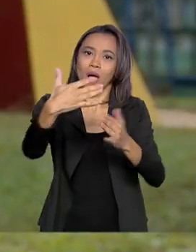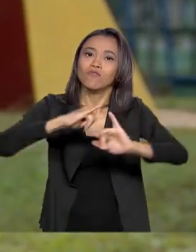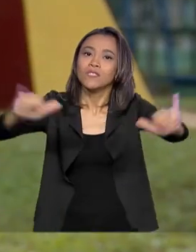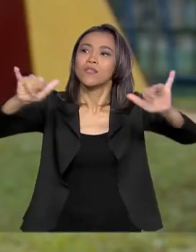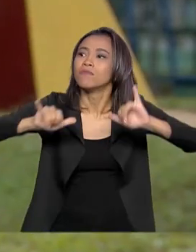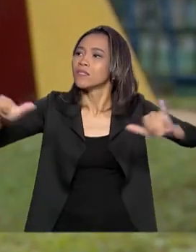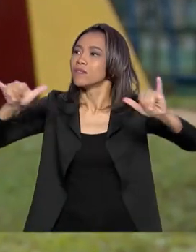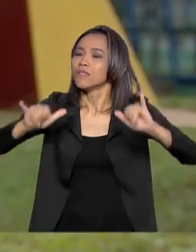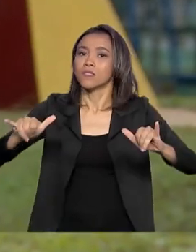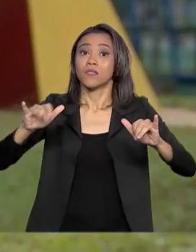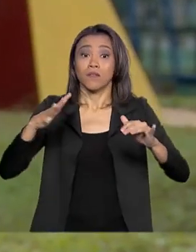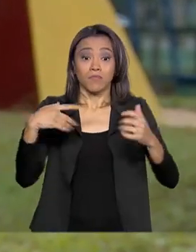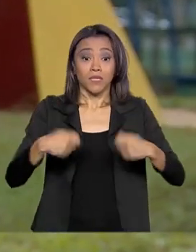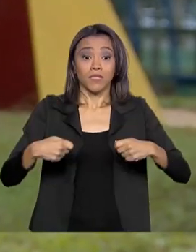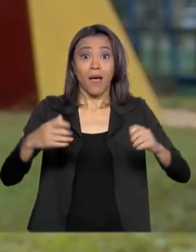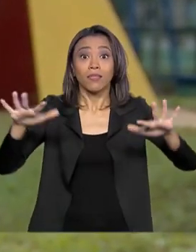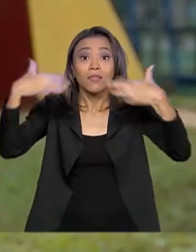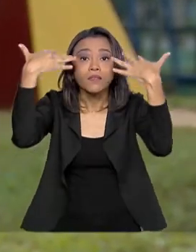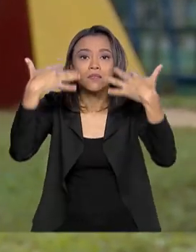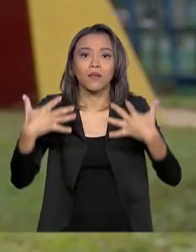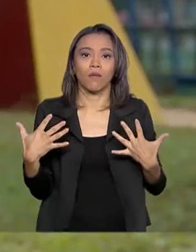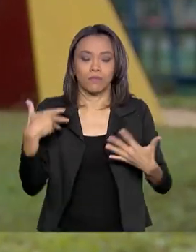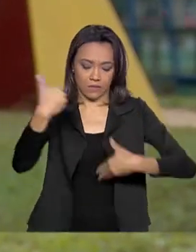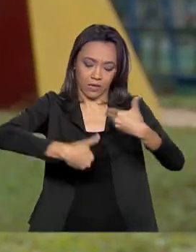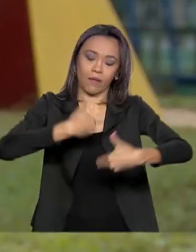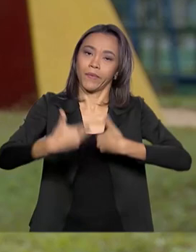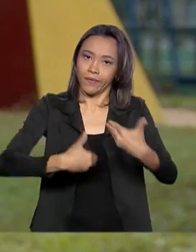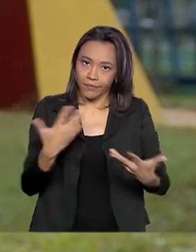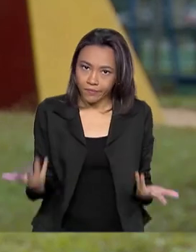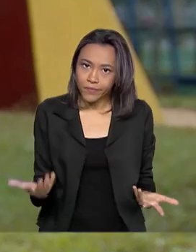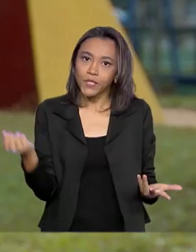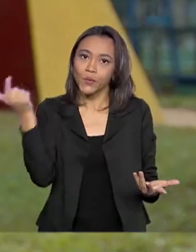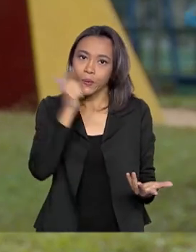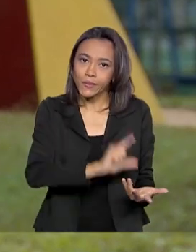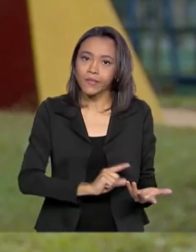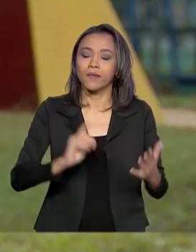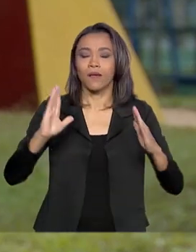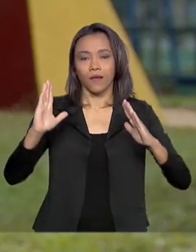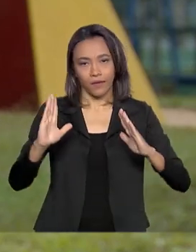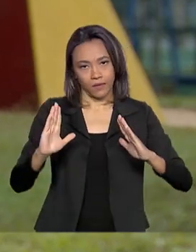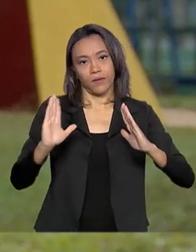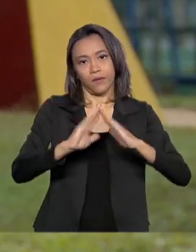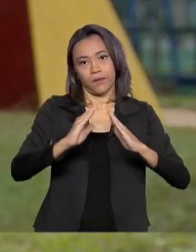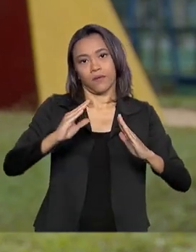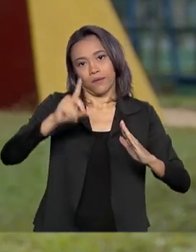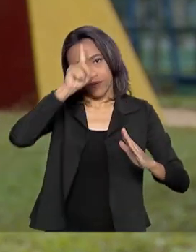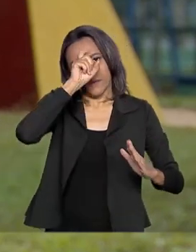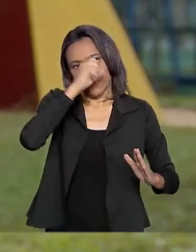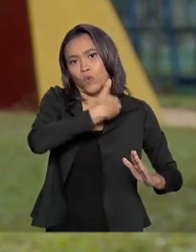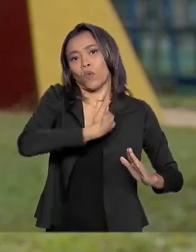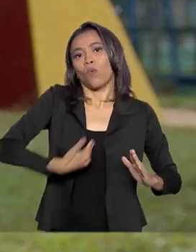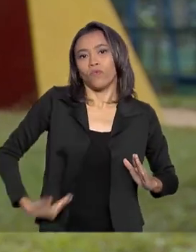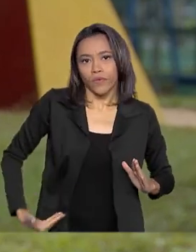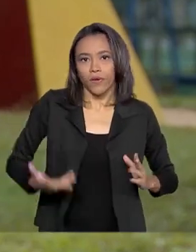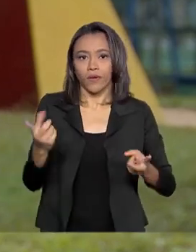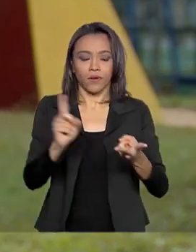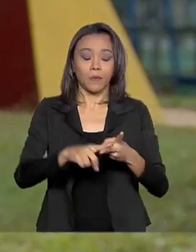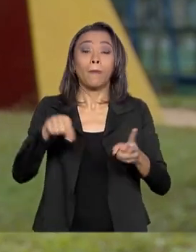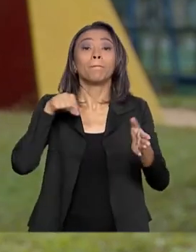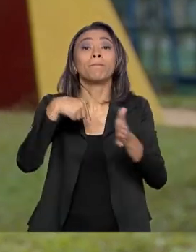atenção para a questão de tratamentos, que a gente possa conseguir esses tratamentos na rede pública, que a gente possa conseguir